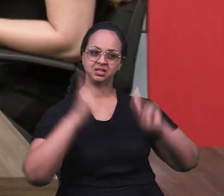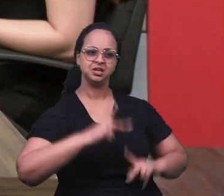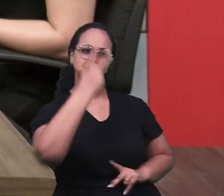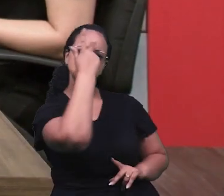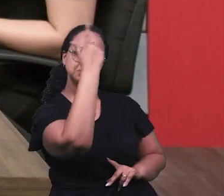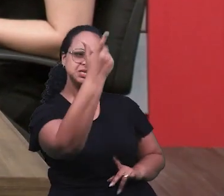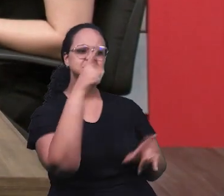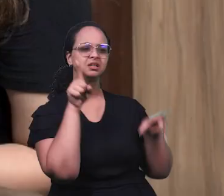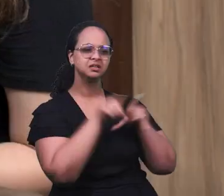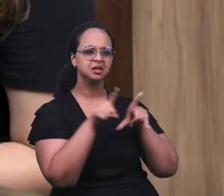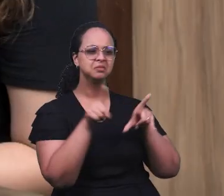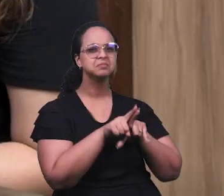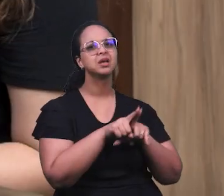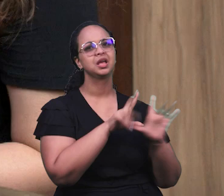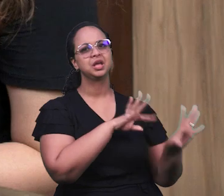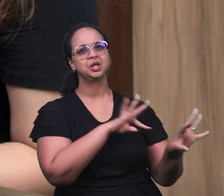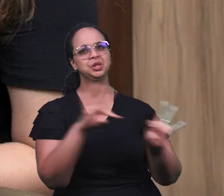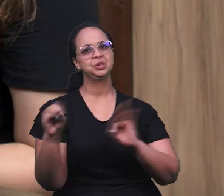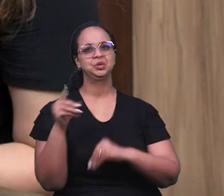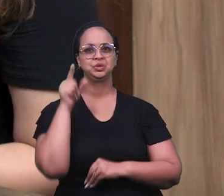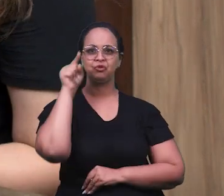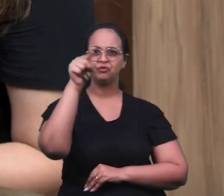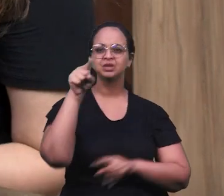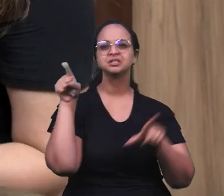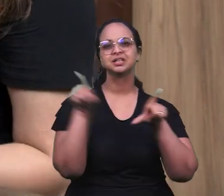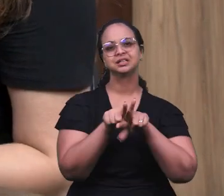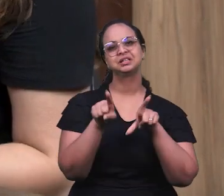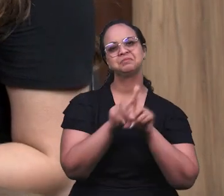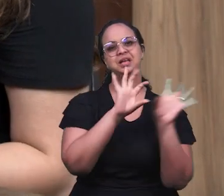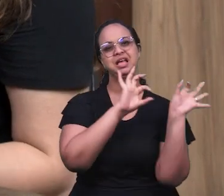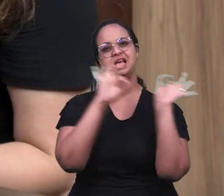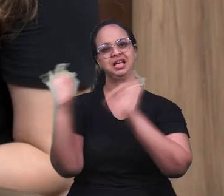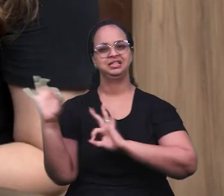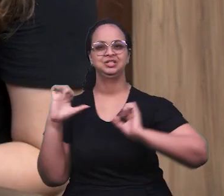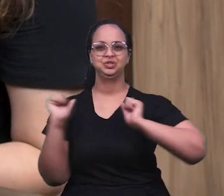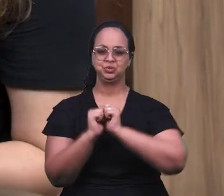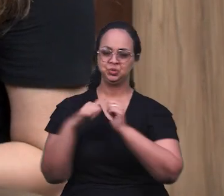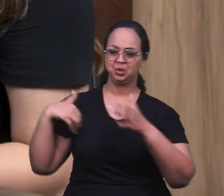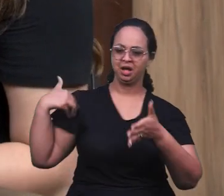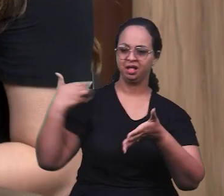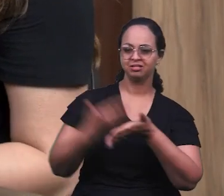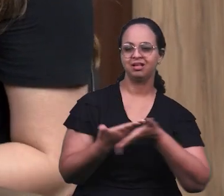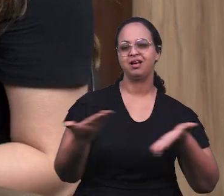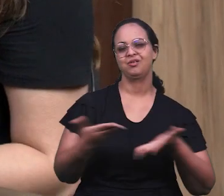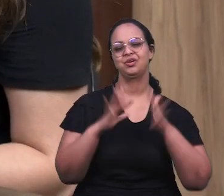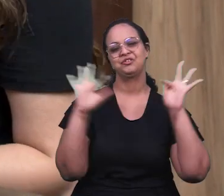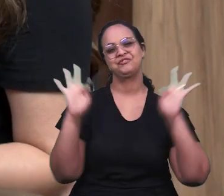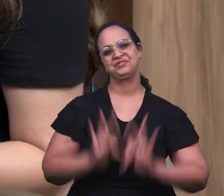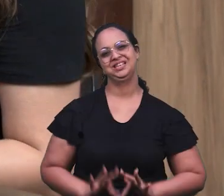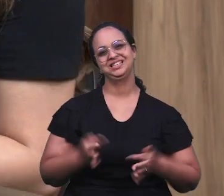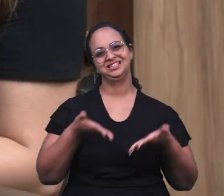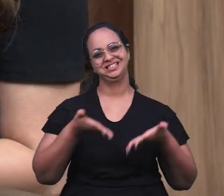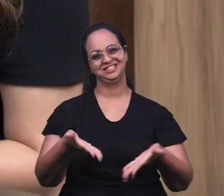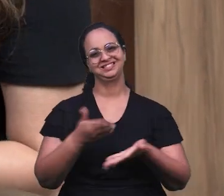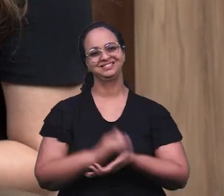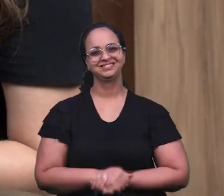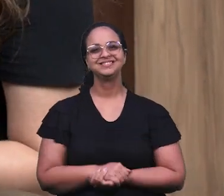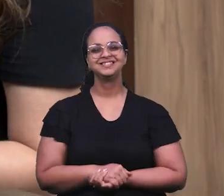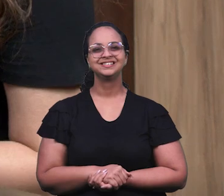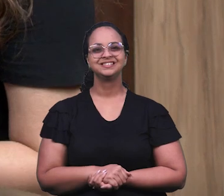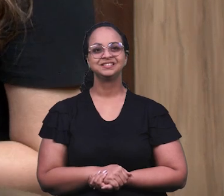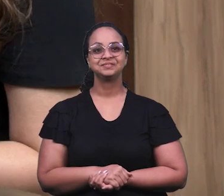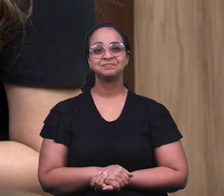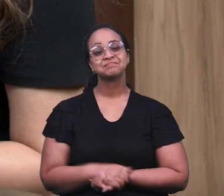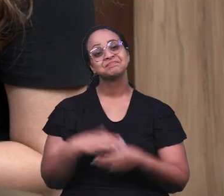irmãos. Paz do Senhor para você que nos assiste, ficou conosco até aqui. É sempre uma alegria estar com os irmãos. Então, assim a